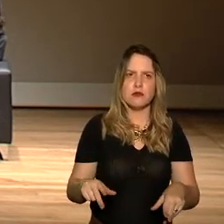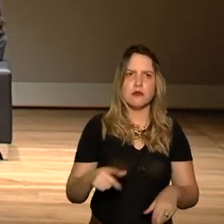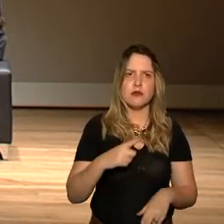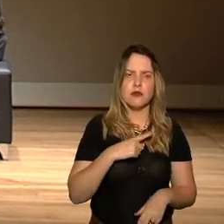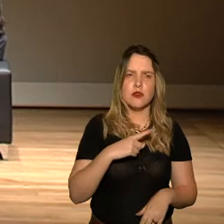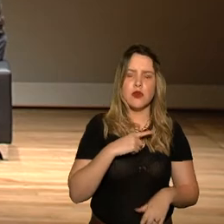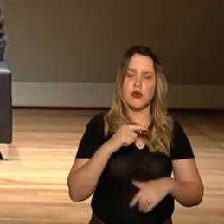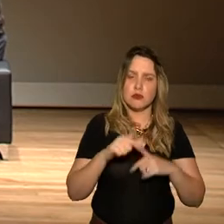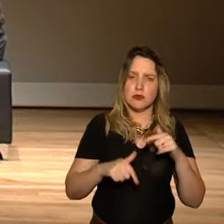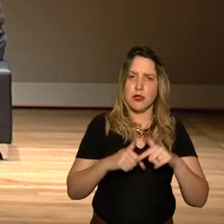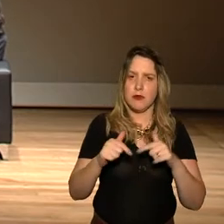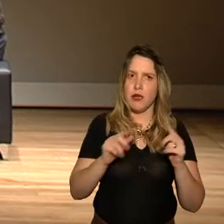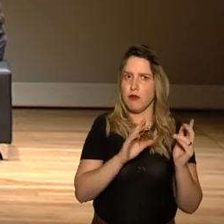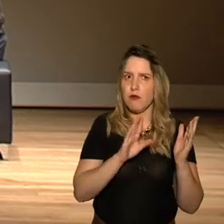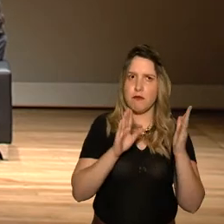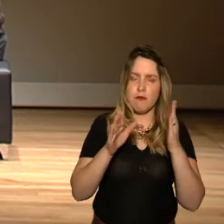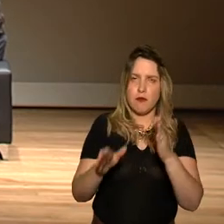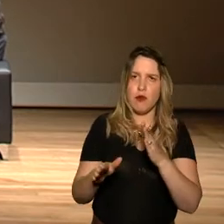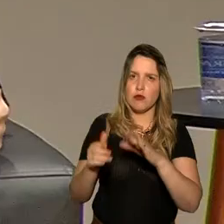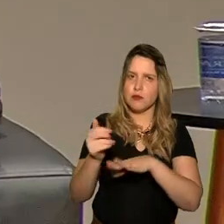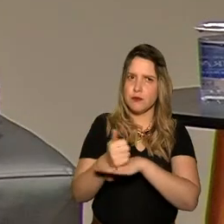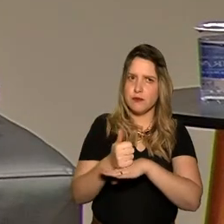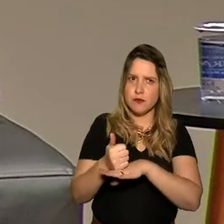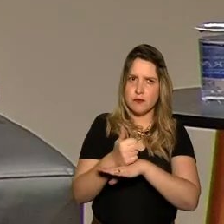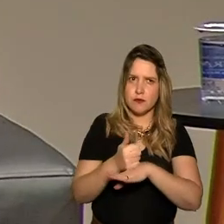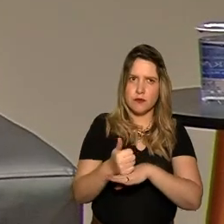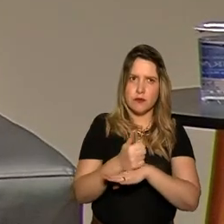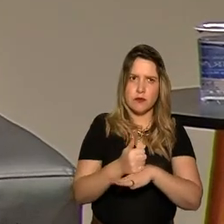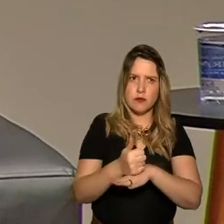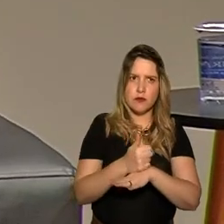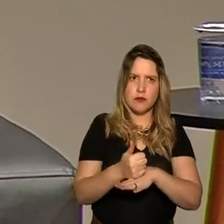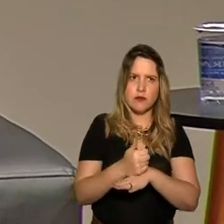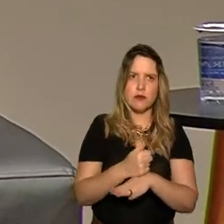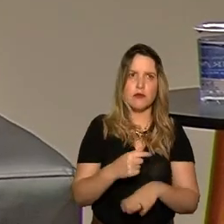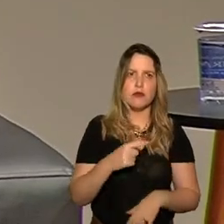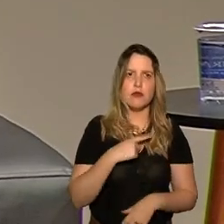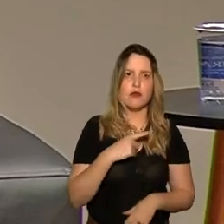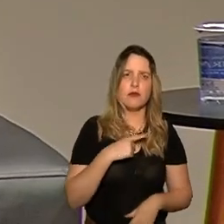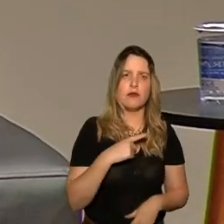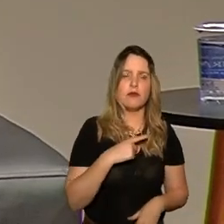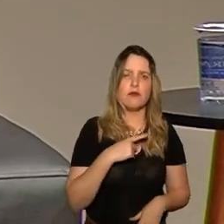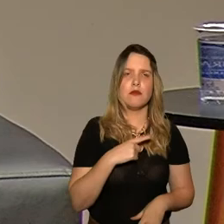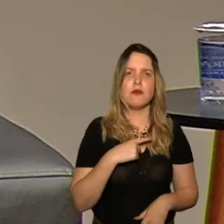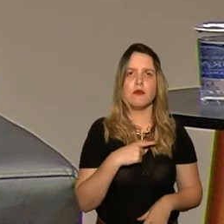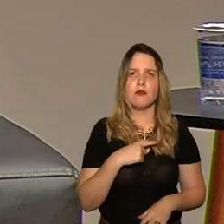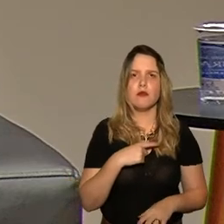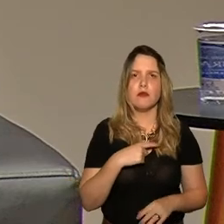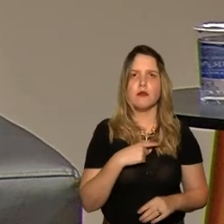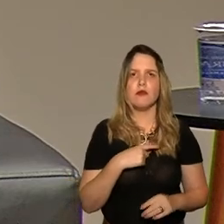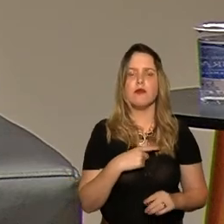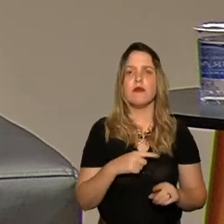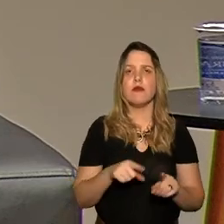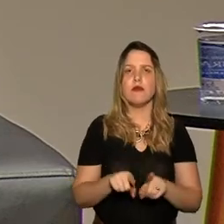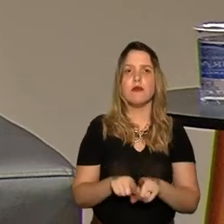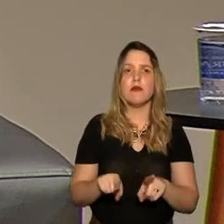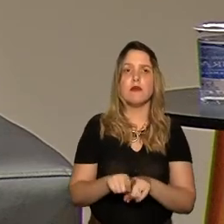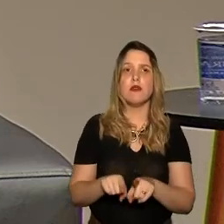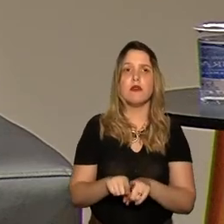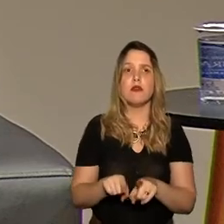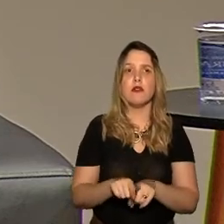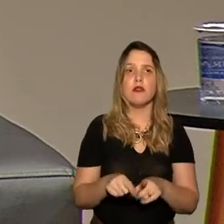Trabalho junto ao professorado né então instituições com a Pinacoteca do Estado de São Paulo